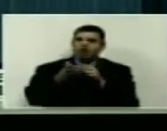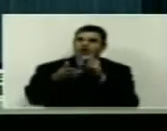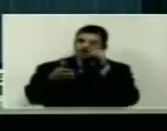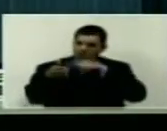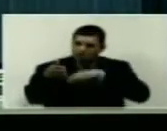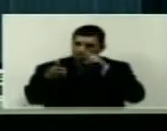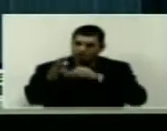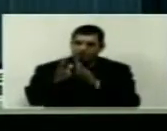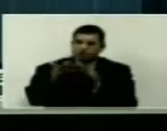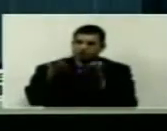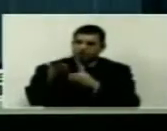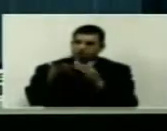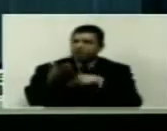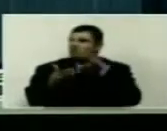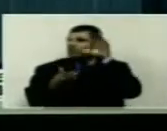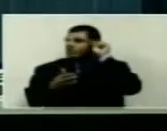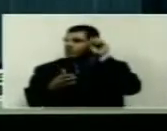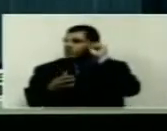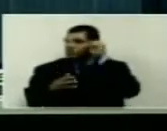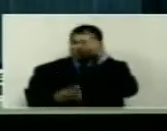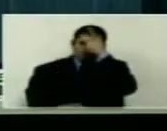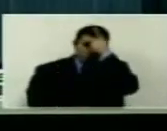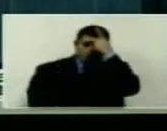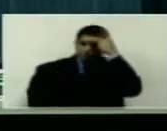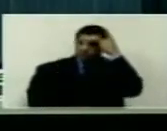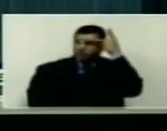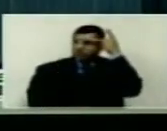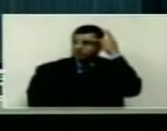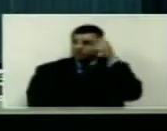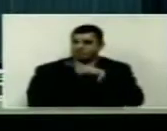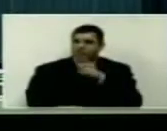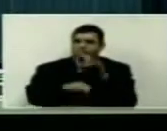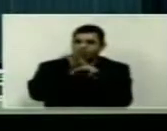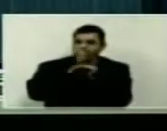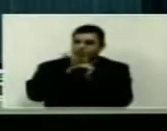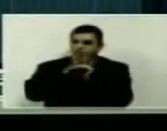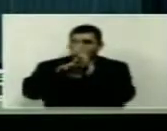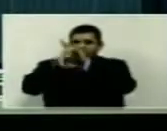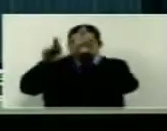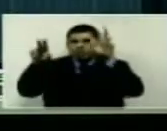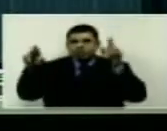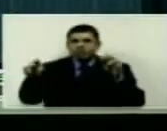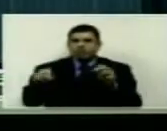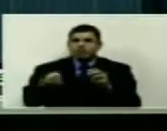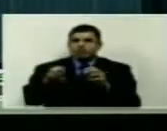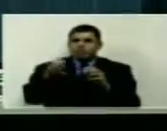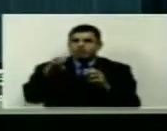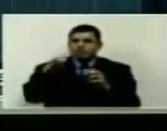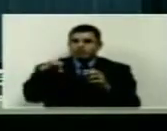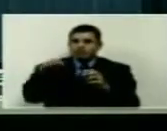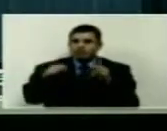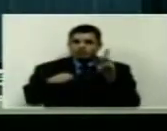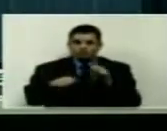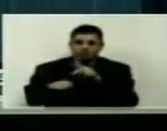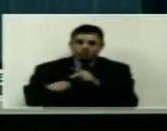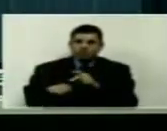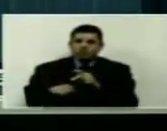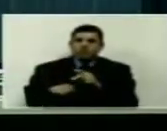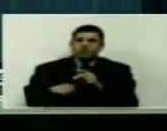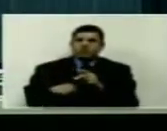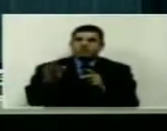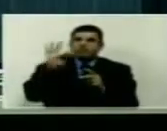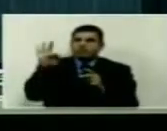livros e que ouço pessoas, tenho procurado vários economistas, professores